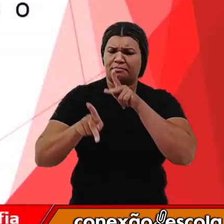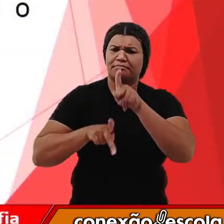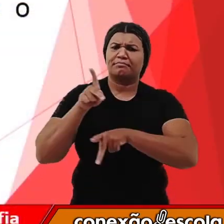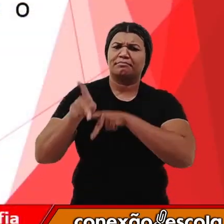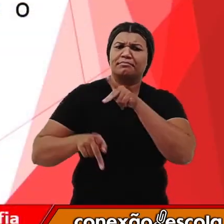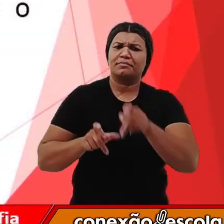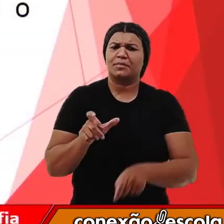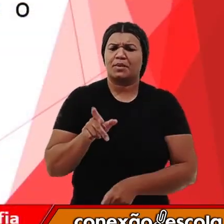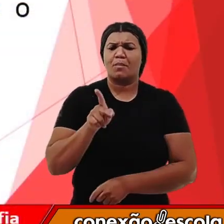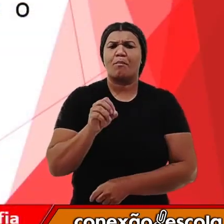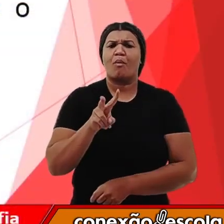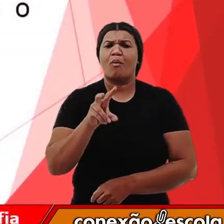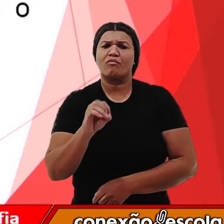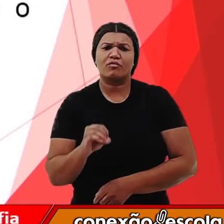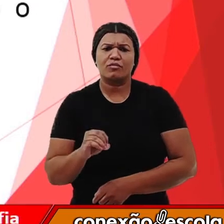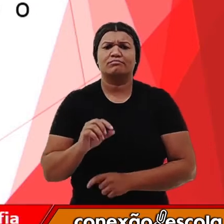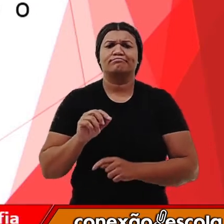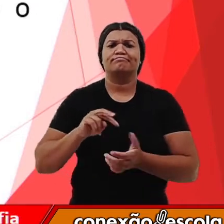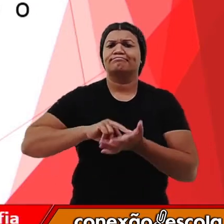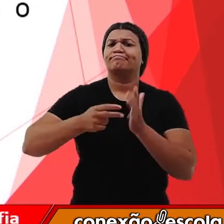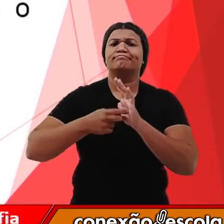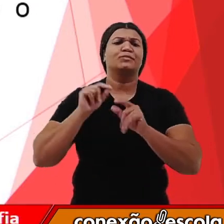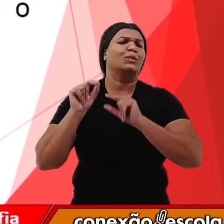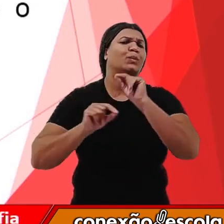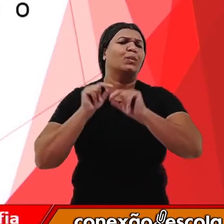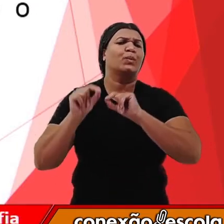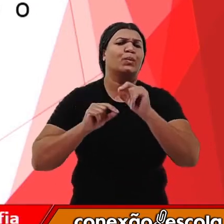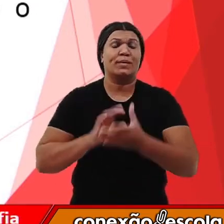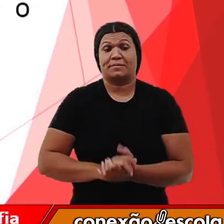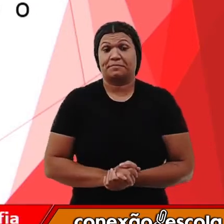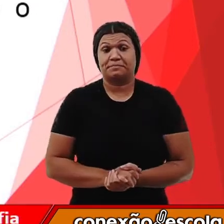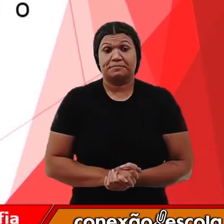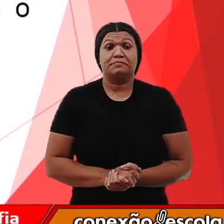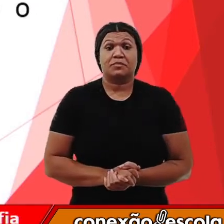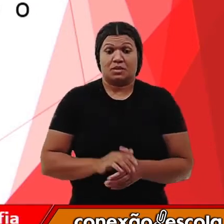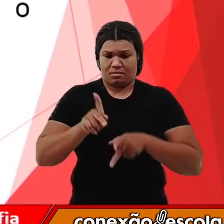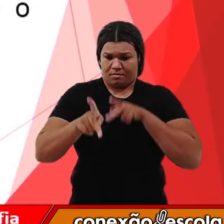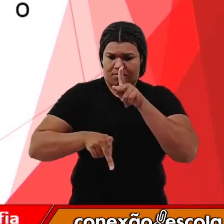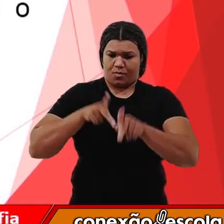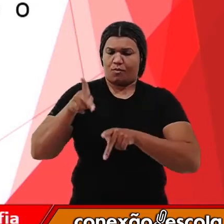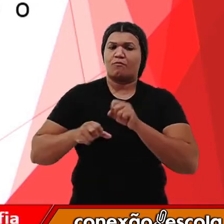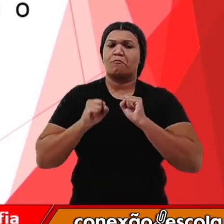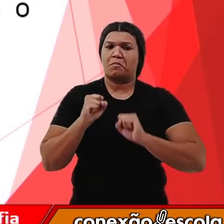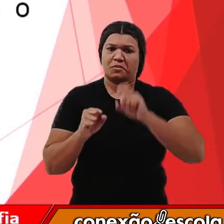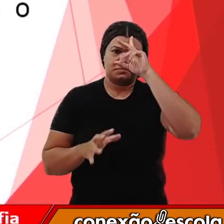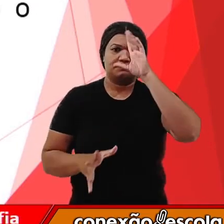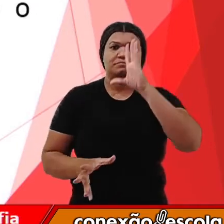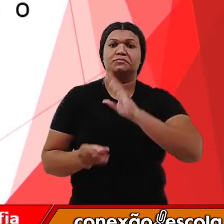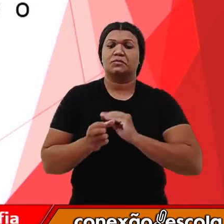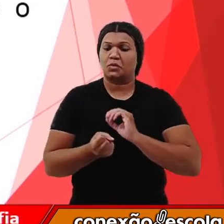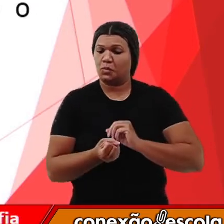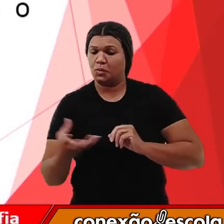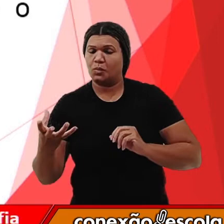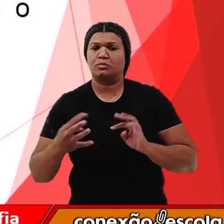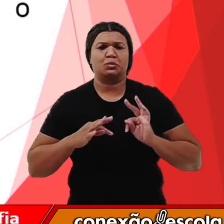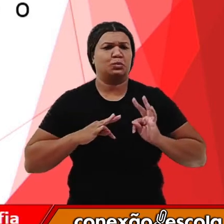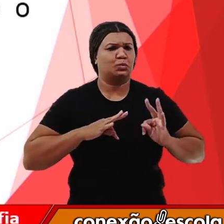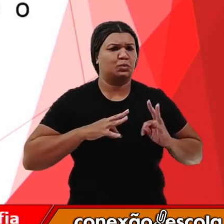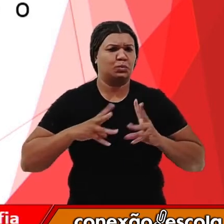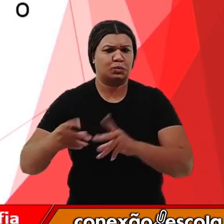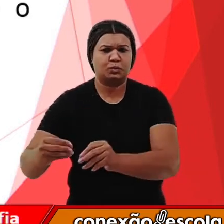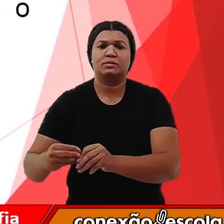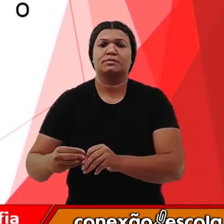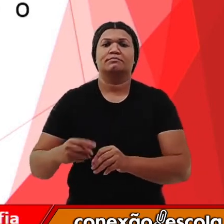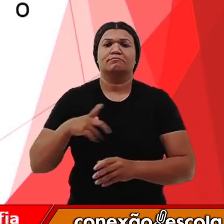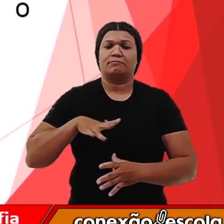povo? Pelo amor de Deus, olha só, o povo ele pode ser compreendido pelo número total de pessoas que